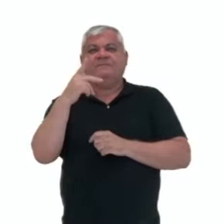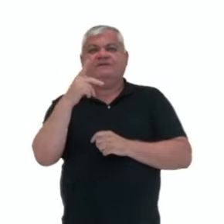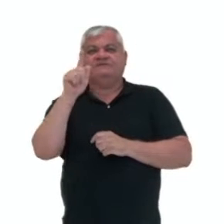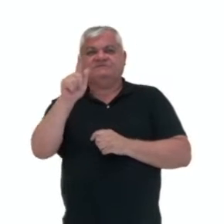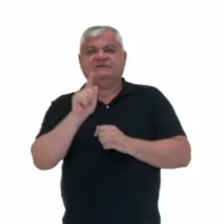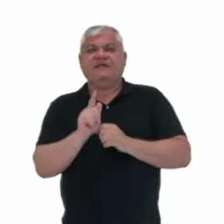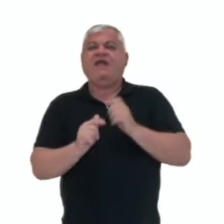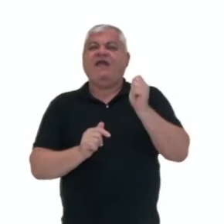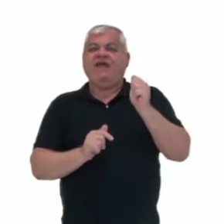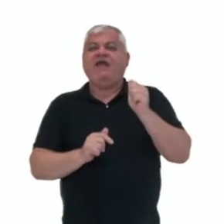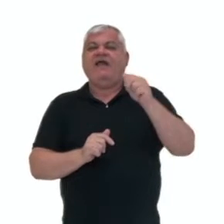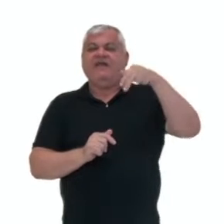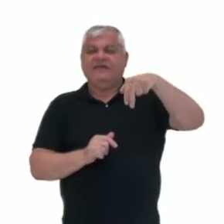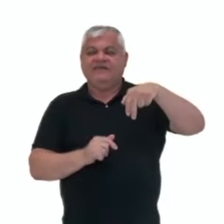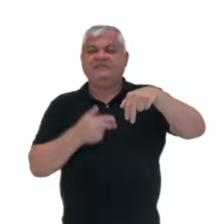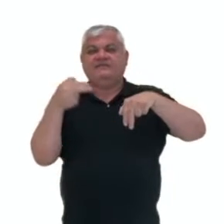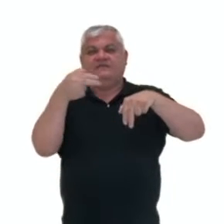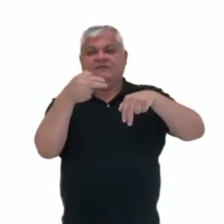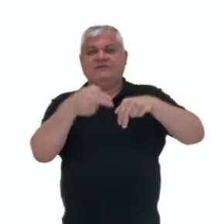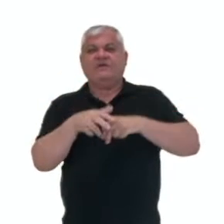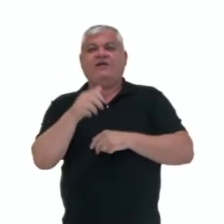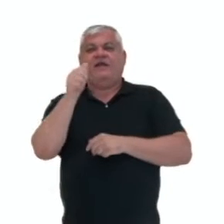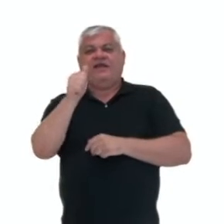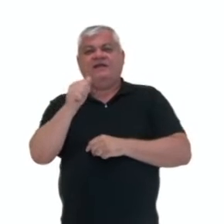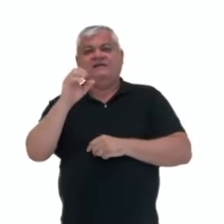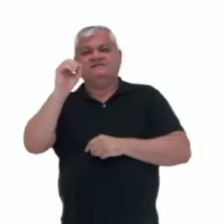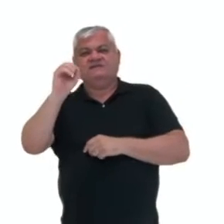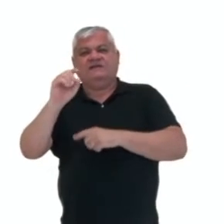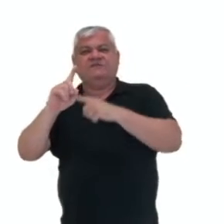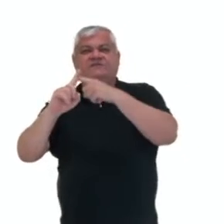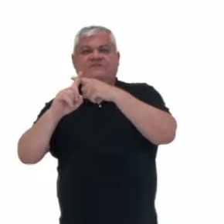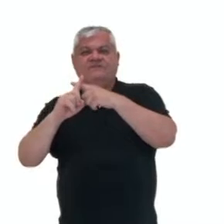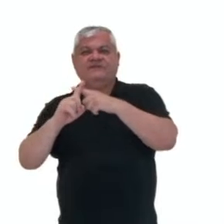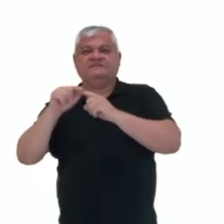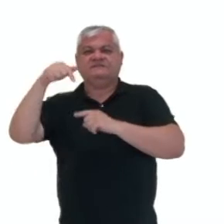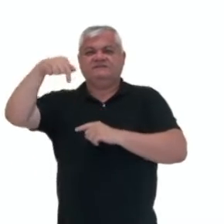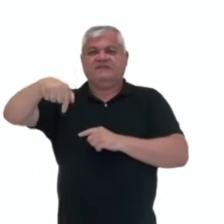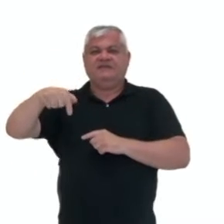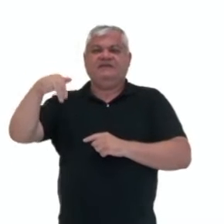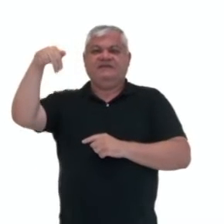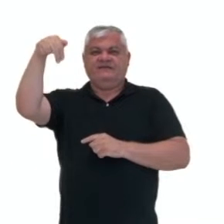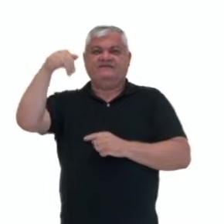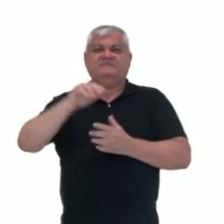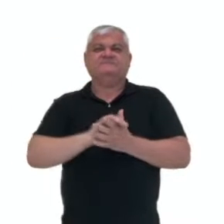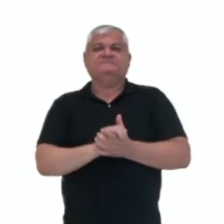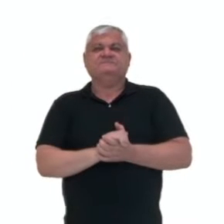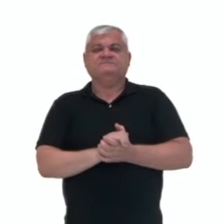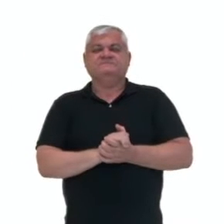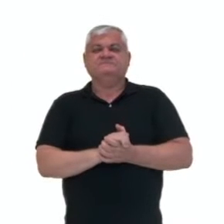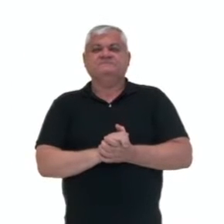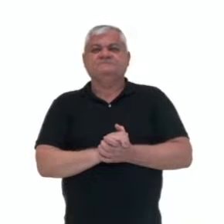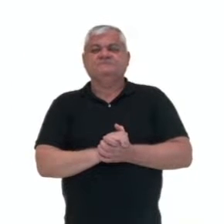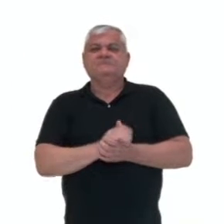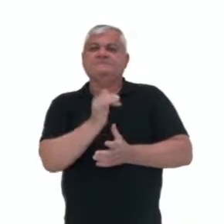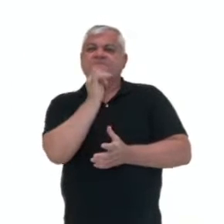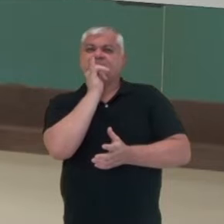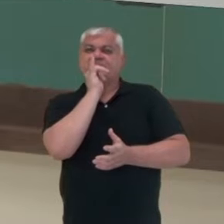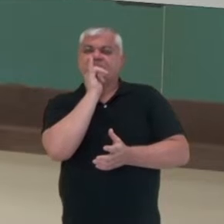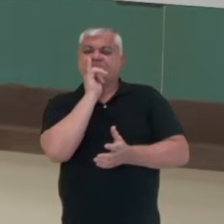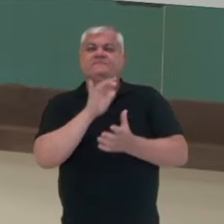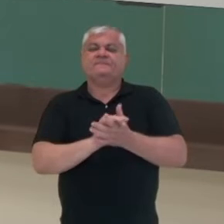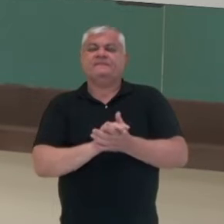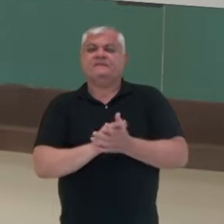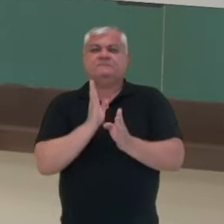por AN igual A0 vezes o k elevado na n. Um exemplo para a